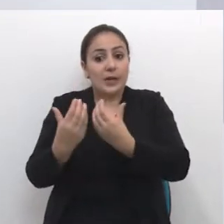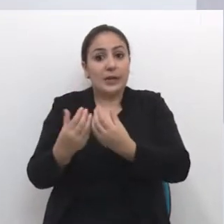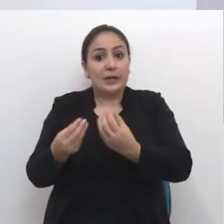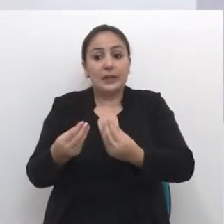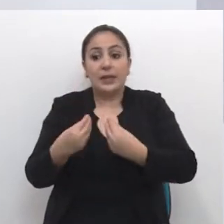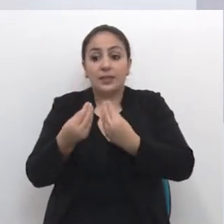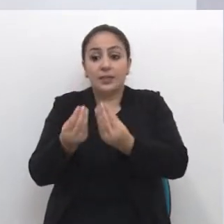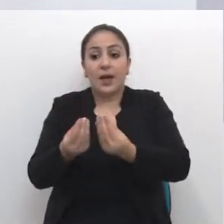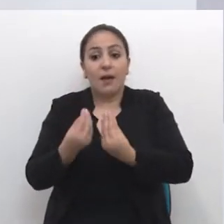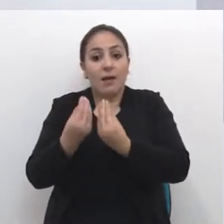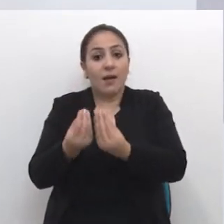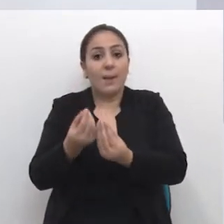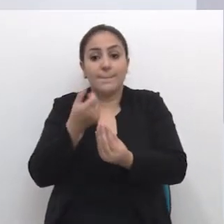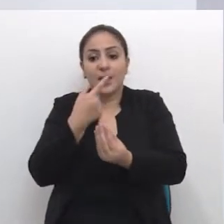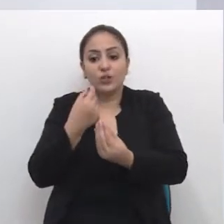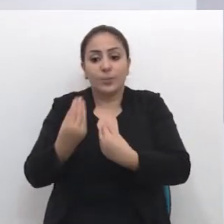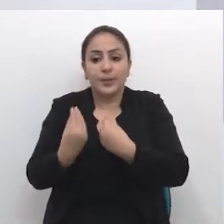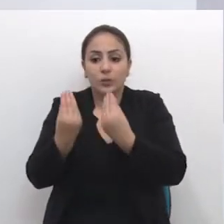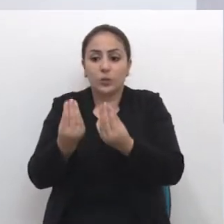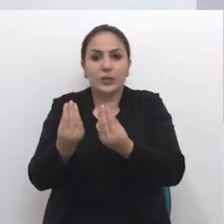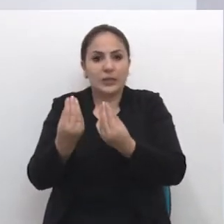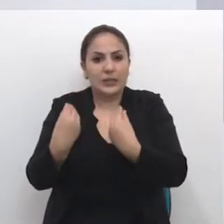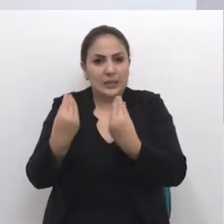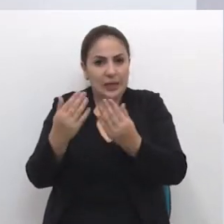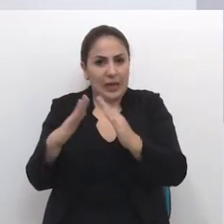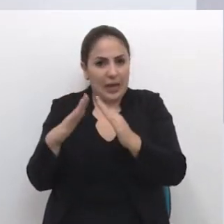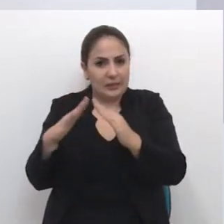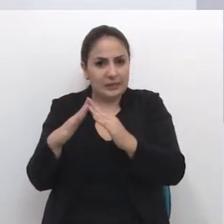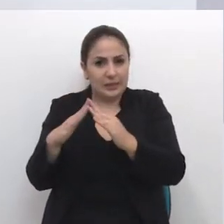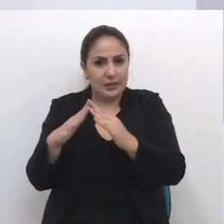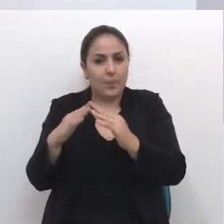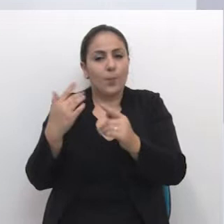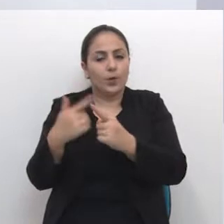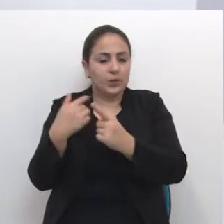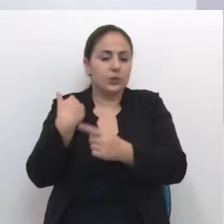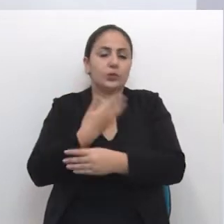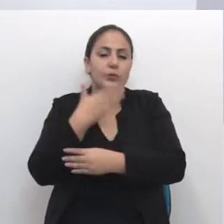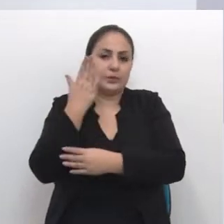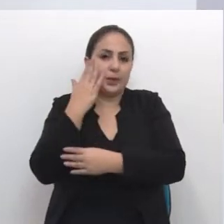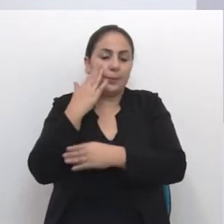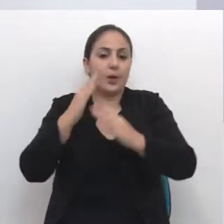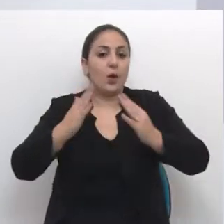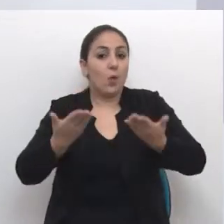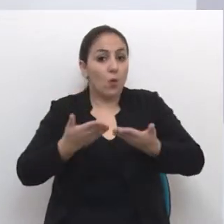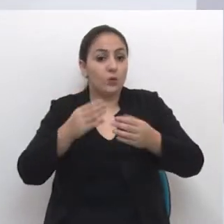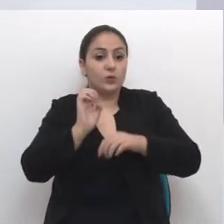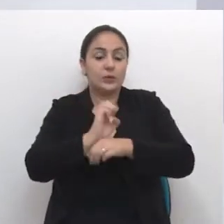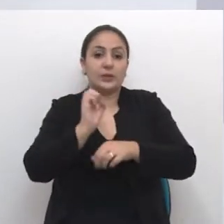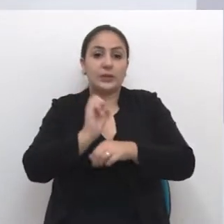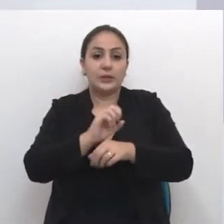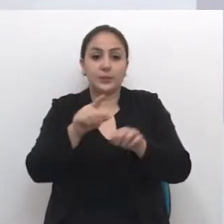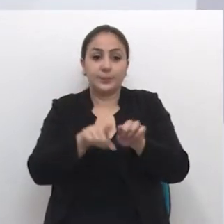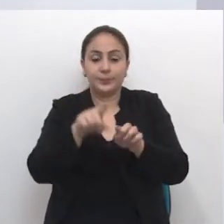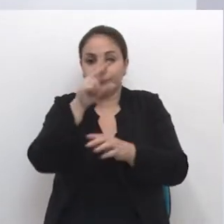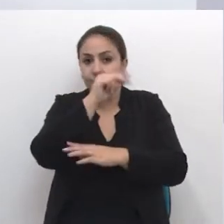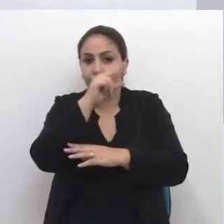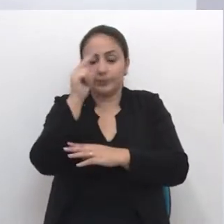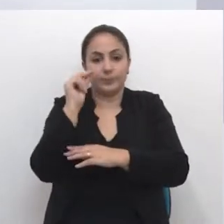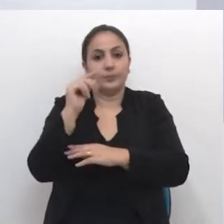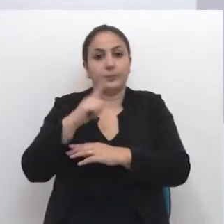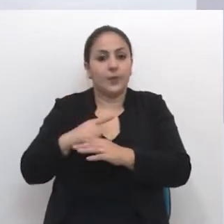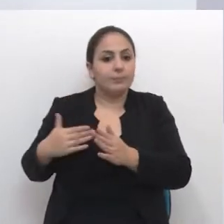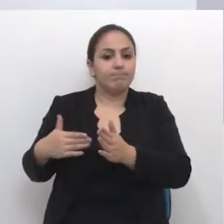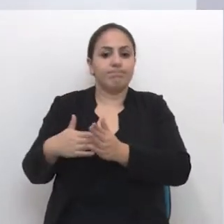doe o medicamento que tem em casa. Doe, porque a gente sabe que hoje o Estado e município estão